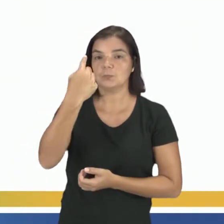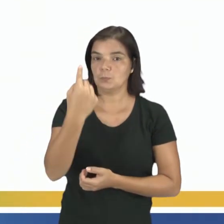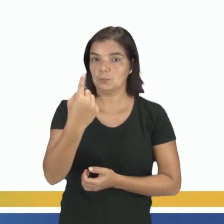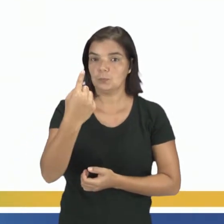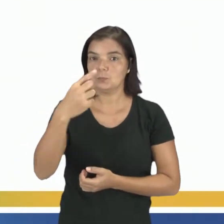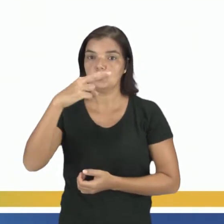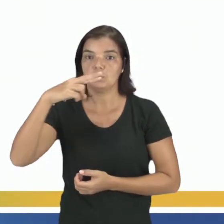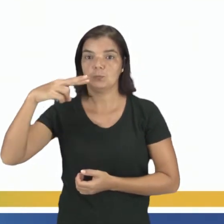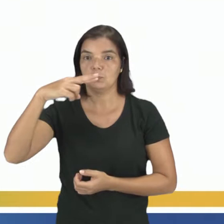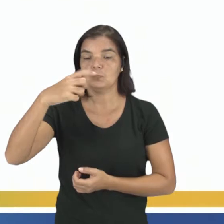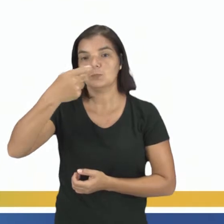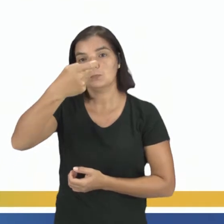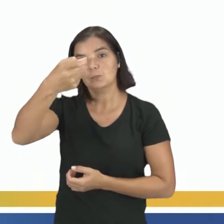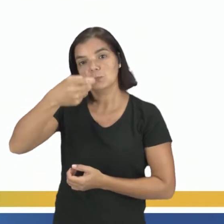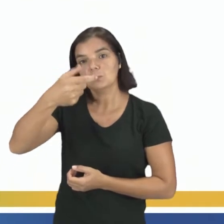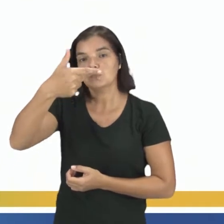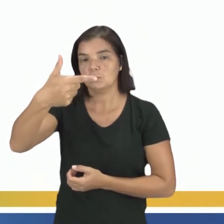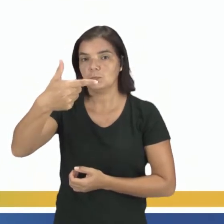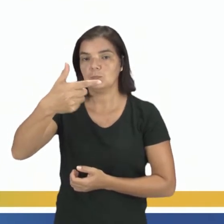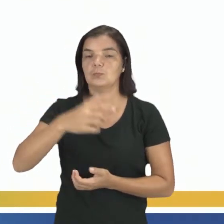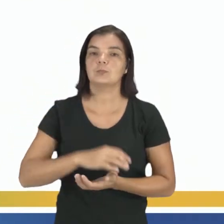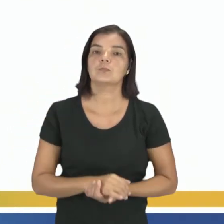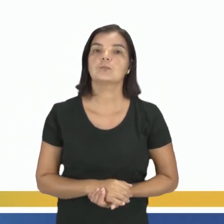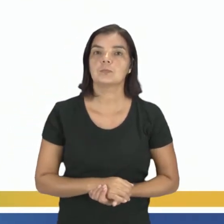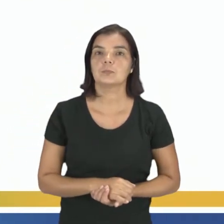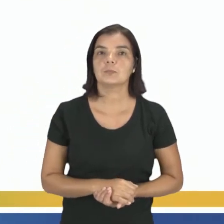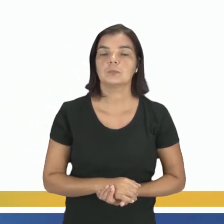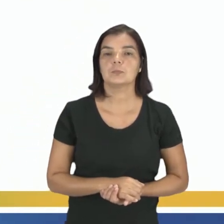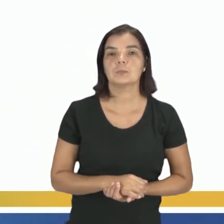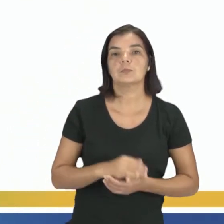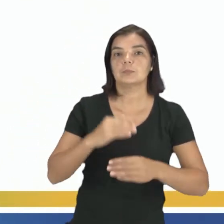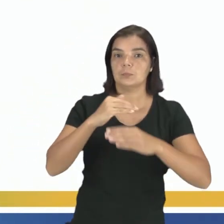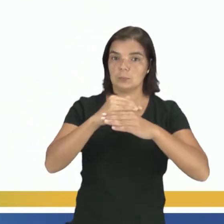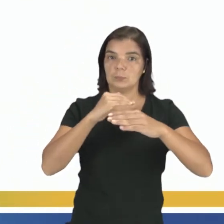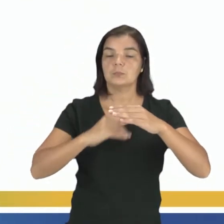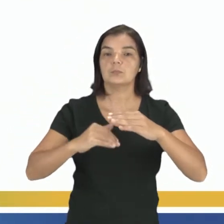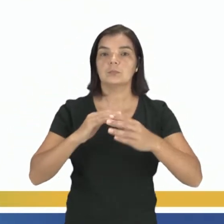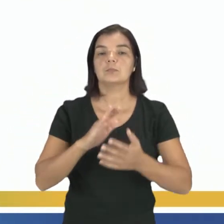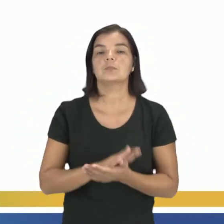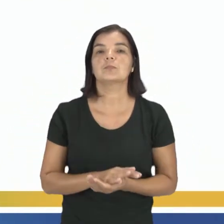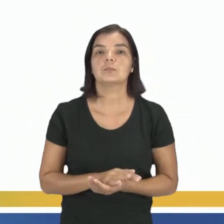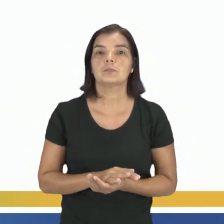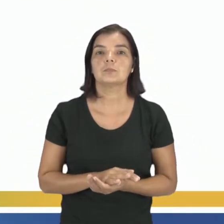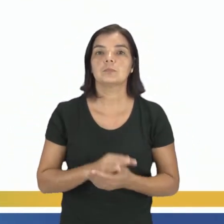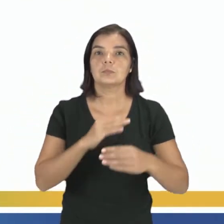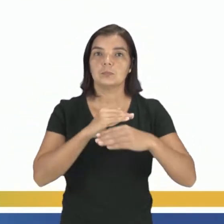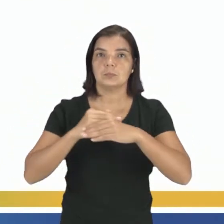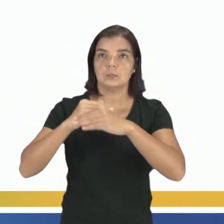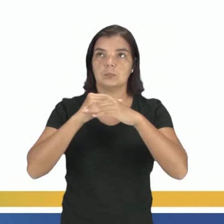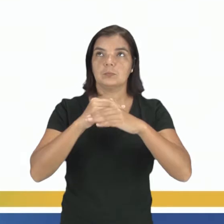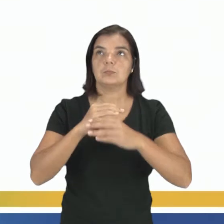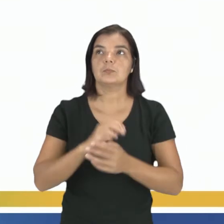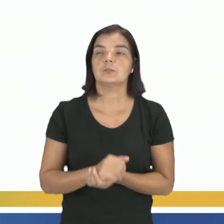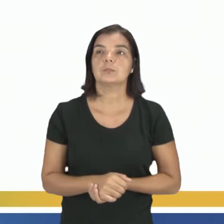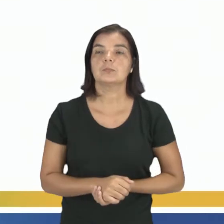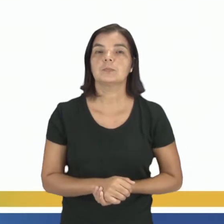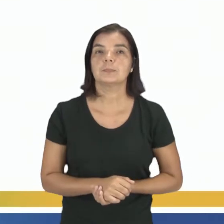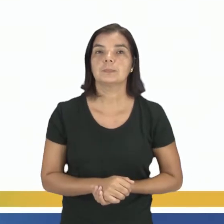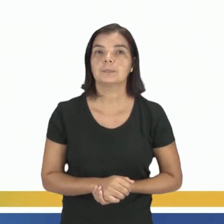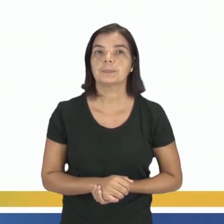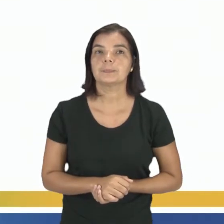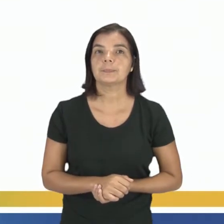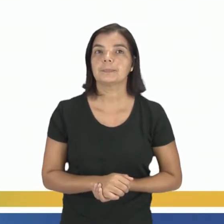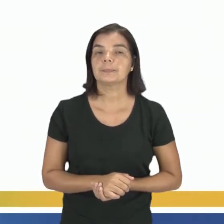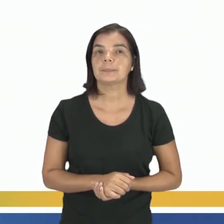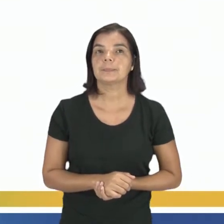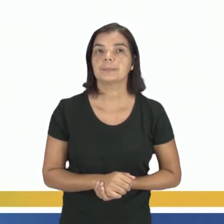é maior do que x2. Aliás, no seu sinal de desigualdade, porque igualdade, quem mexe com igualdade é a equação, não é isso?